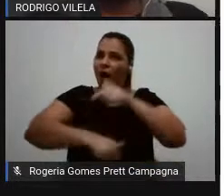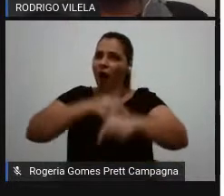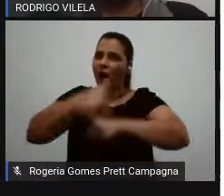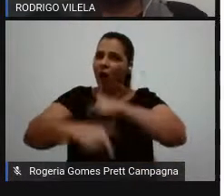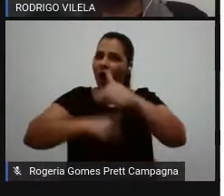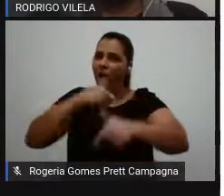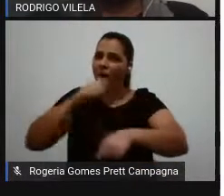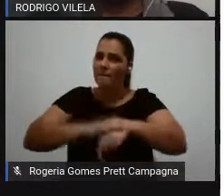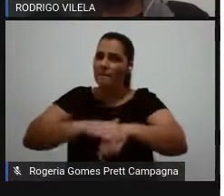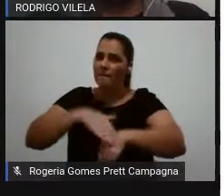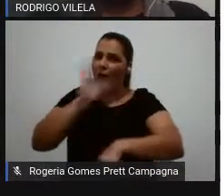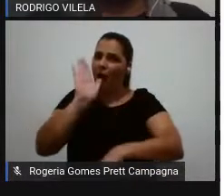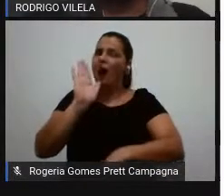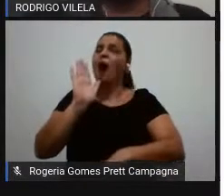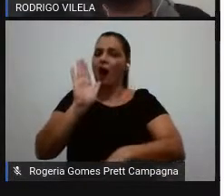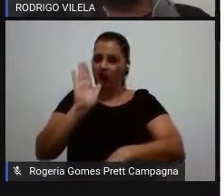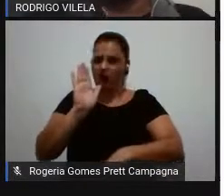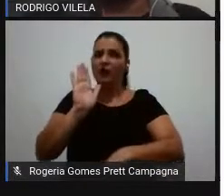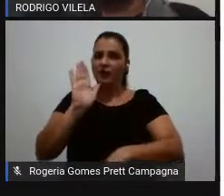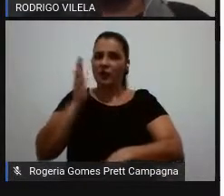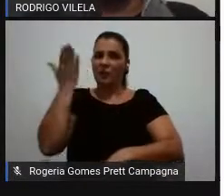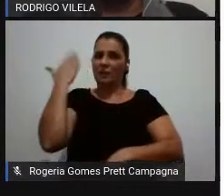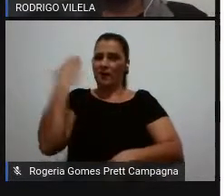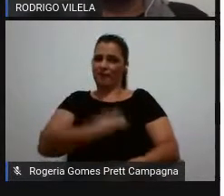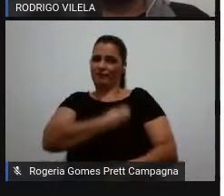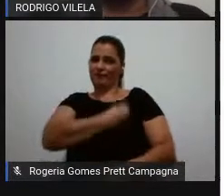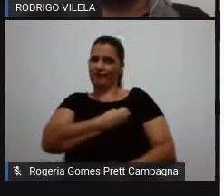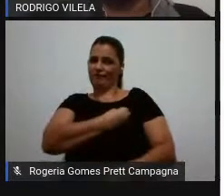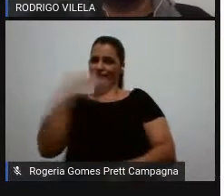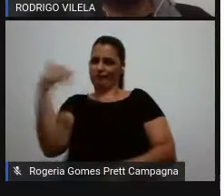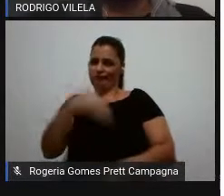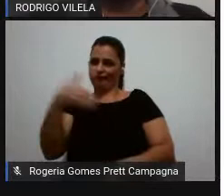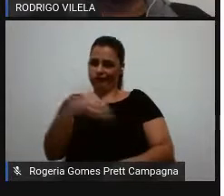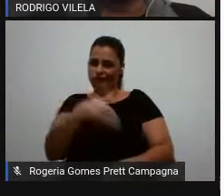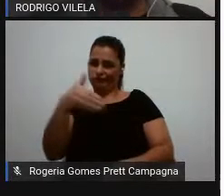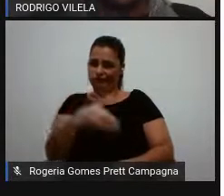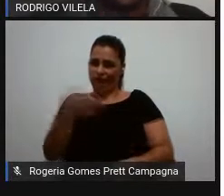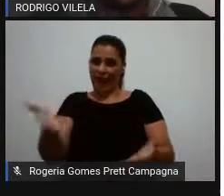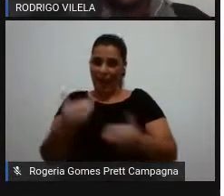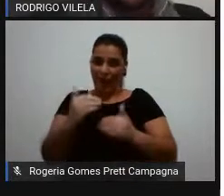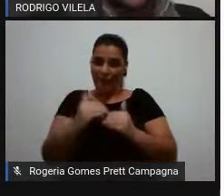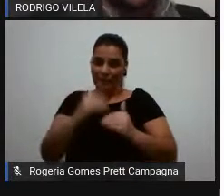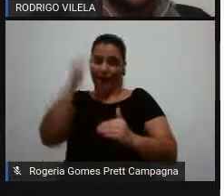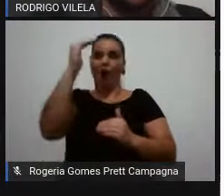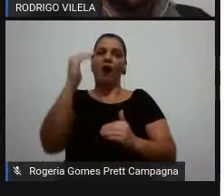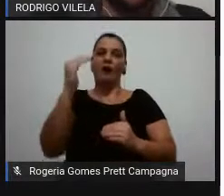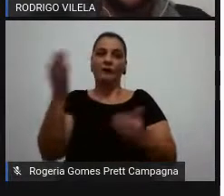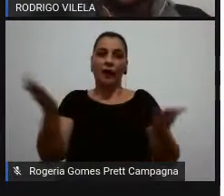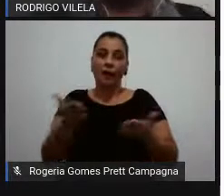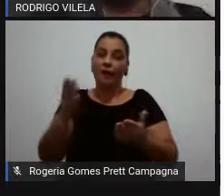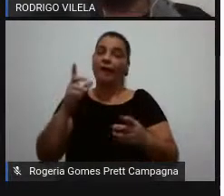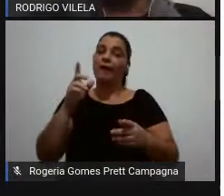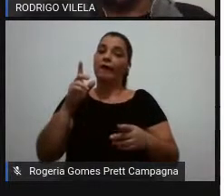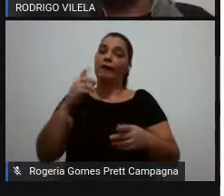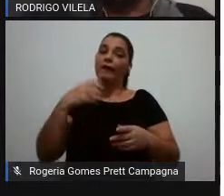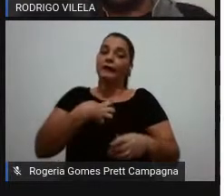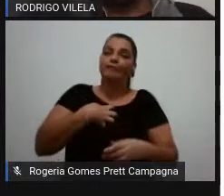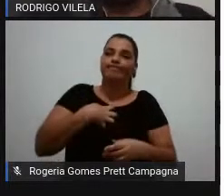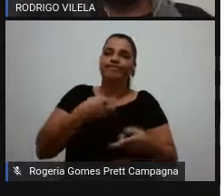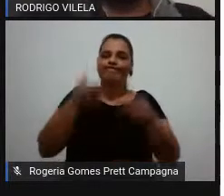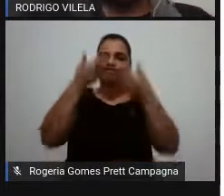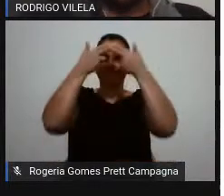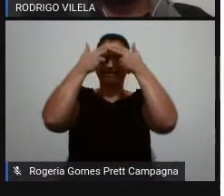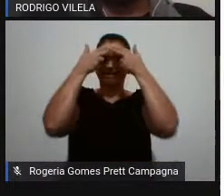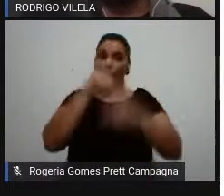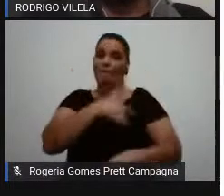estávamos no presencial. E nós temos que lidar com as nossas frustrações, com os medos que esse período nos traz, né? Então,